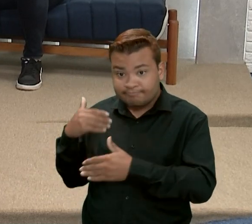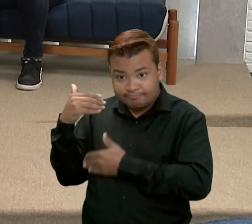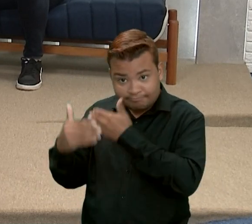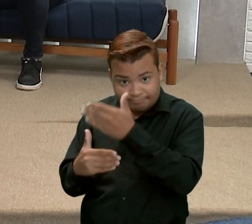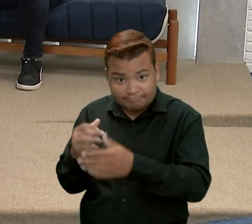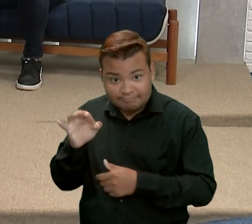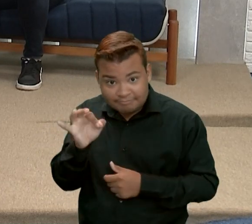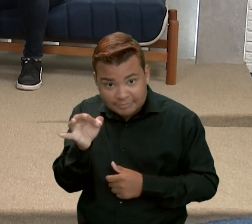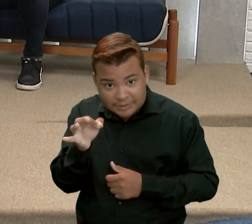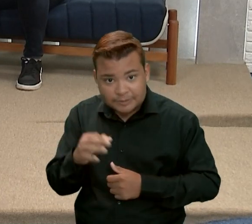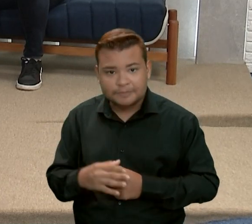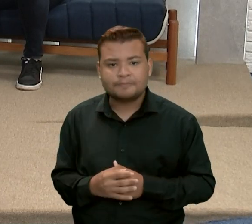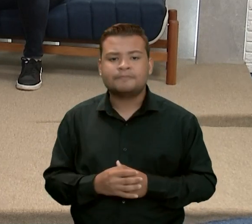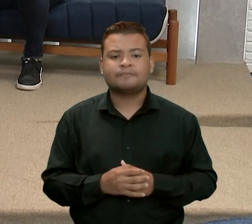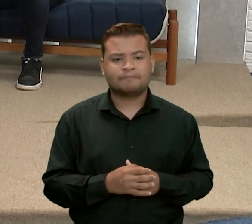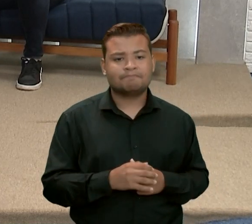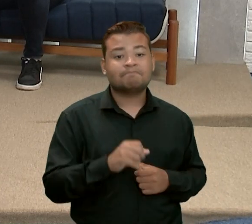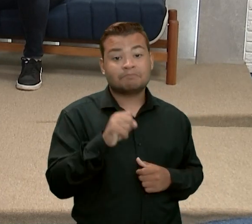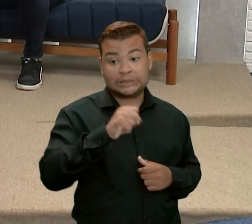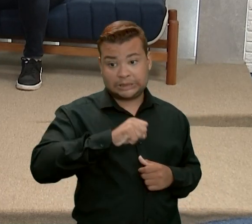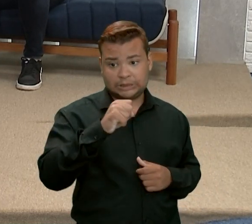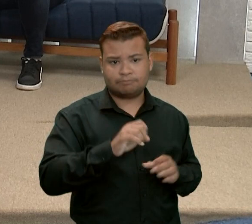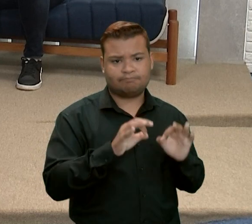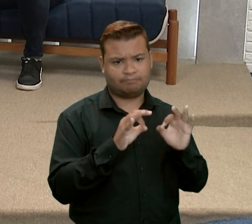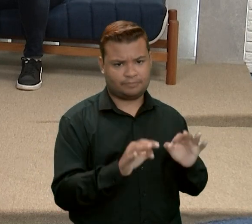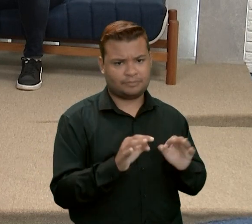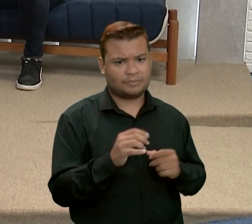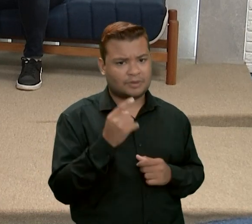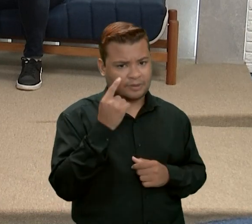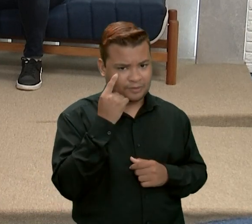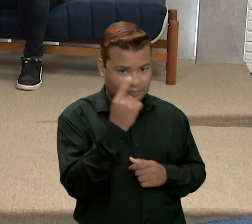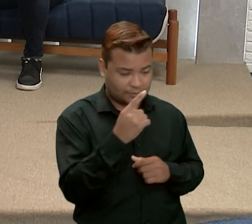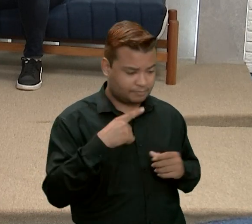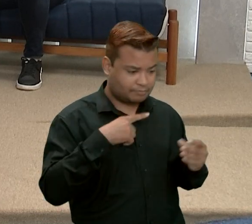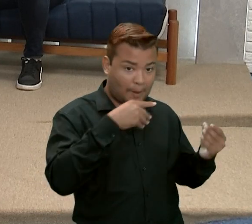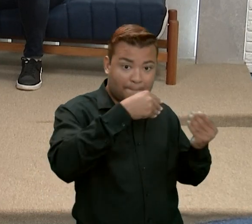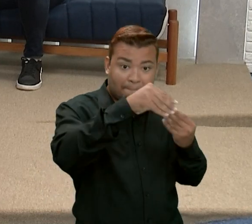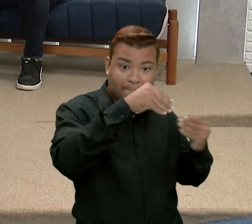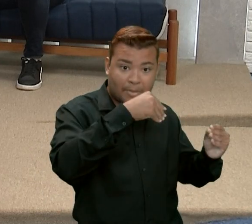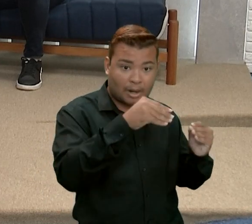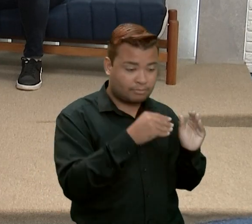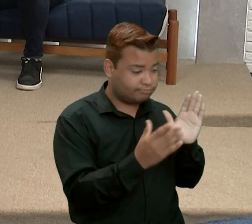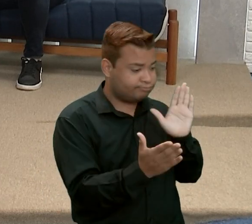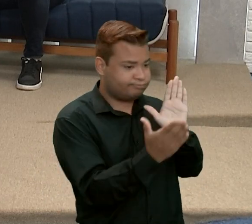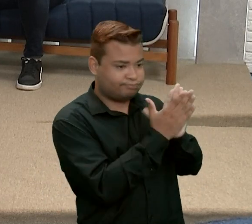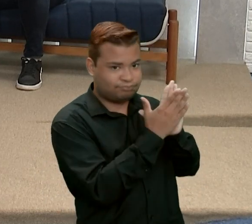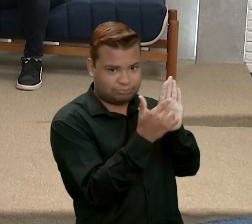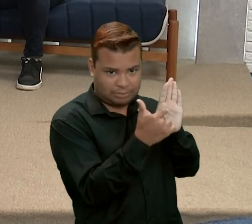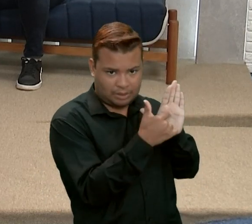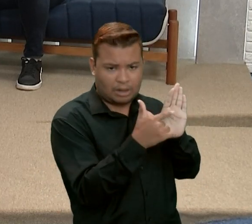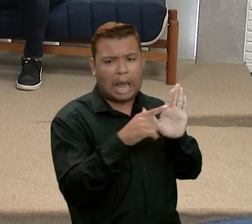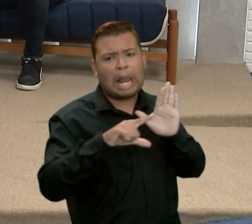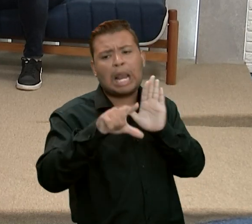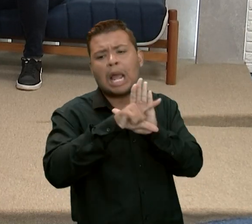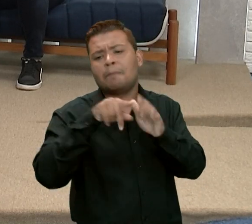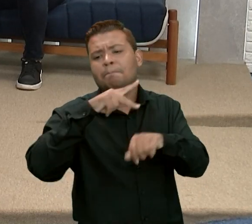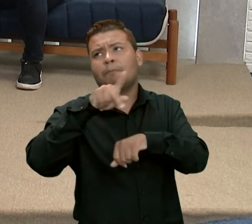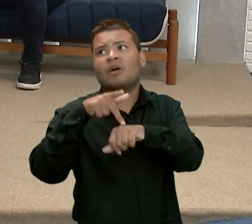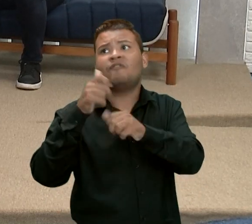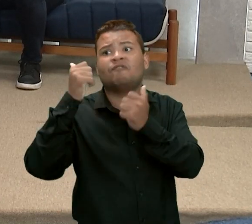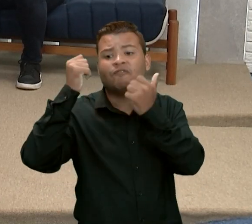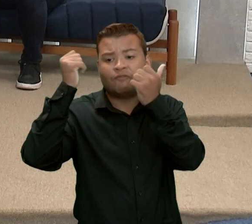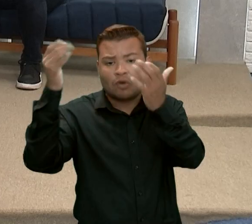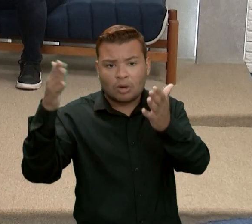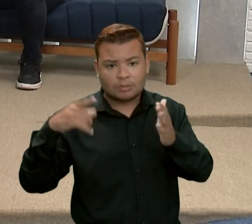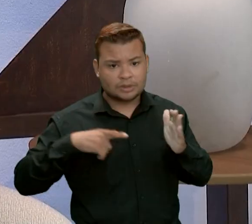Laisa? Sim, com certeza. Então aqui, se vocês observarem também a embalagem, estamos falando de uma outra legislação, né? Mas como eu falei, a